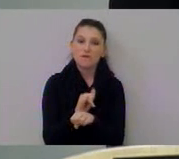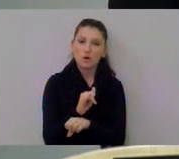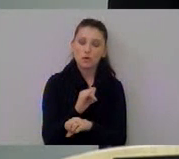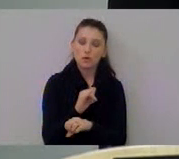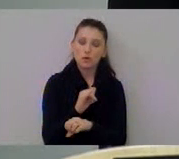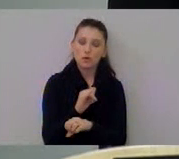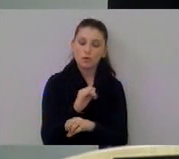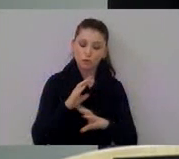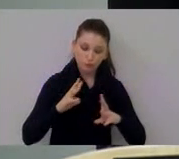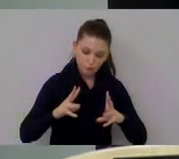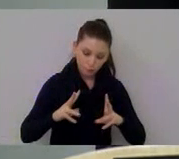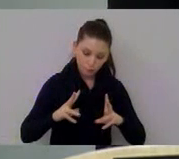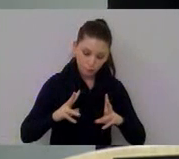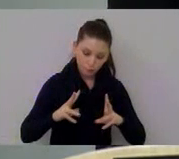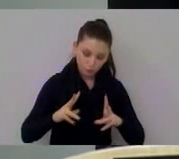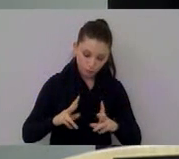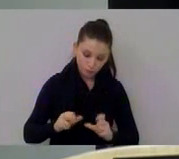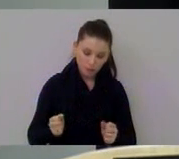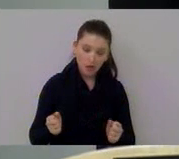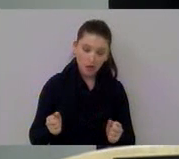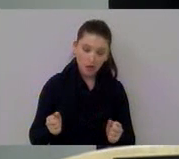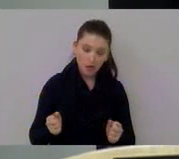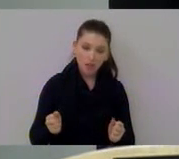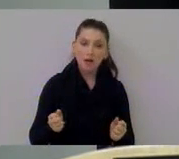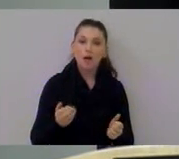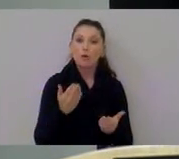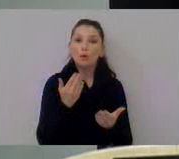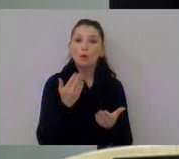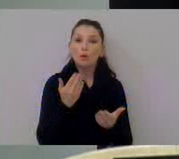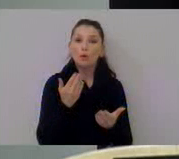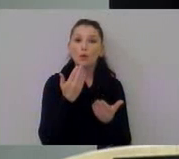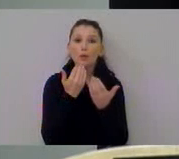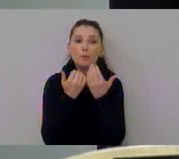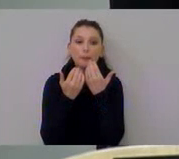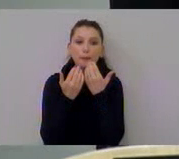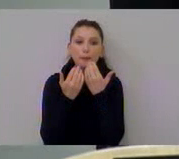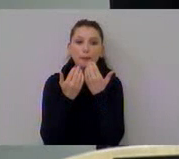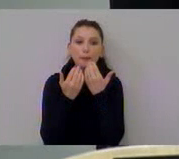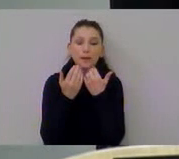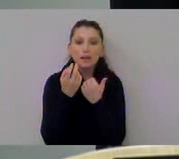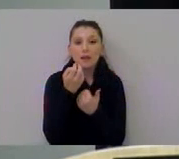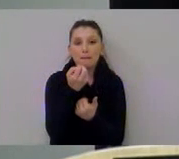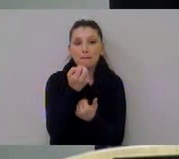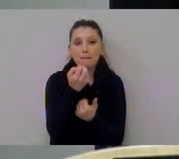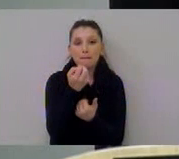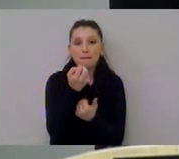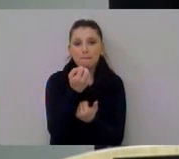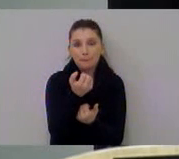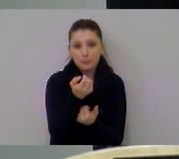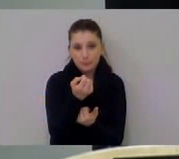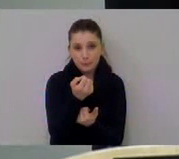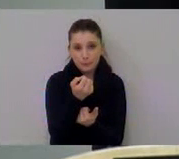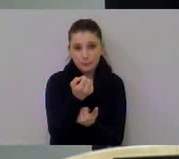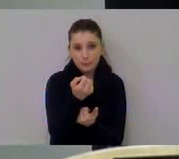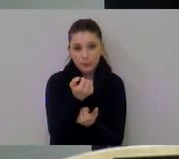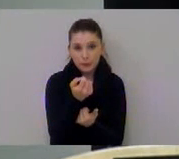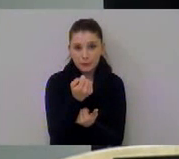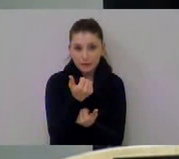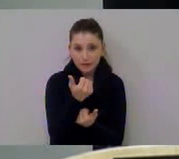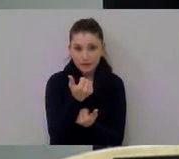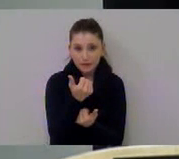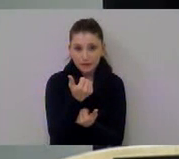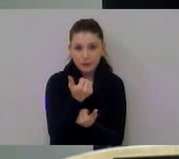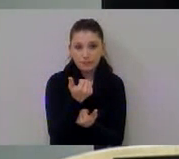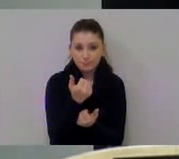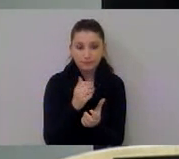a comida não está chegando o suficiente, e o principal, e